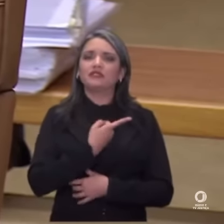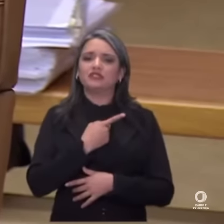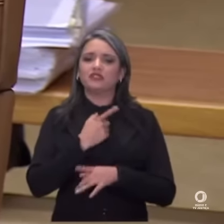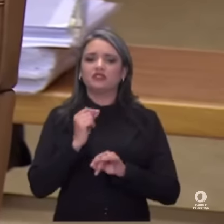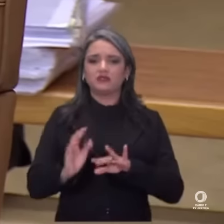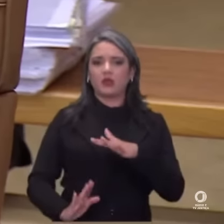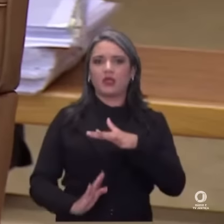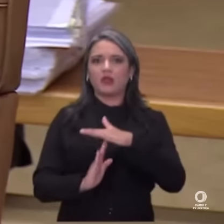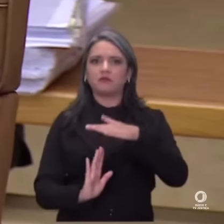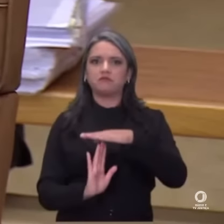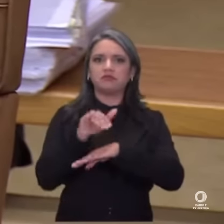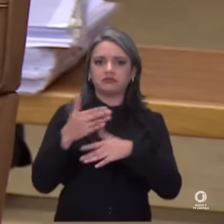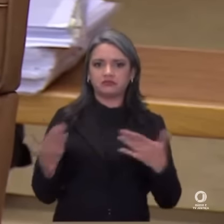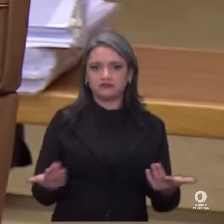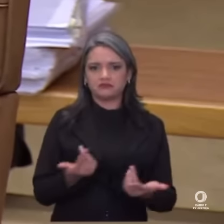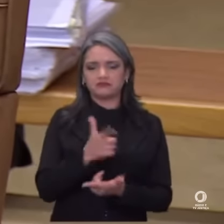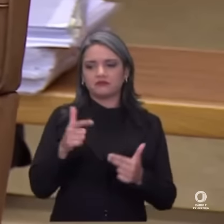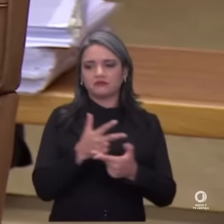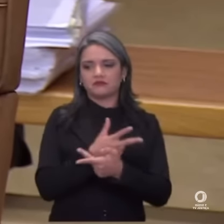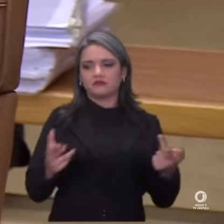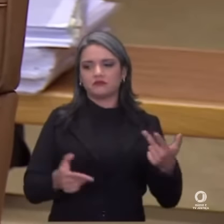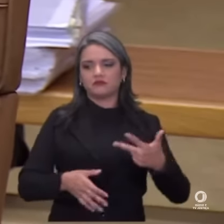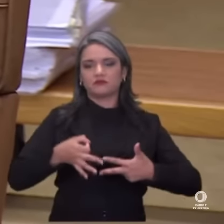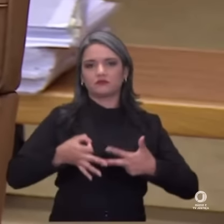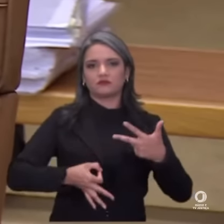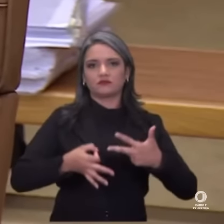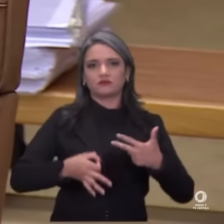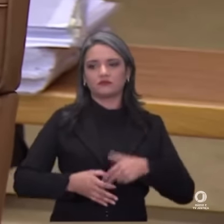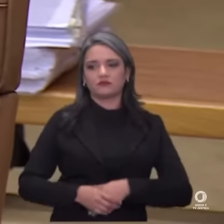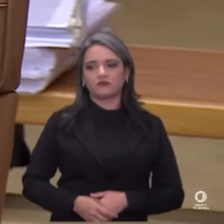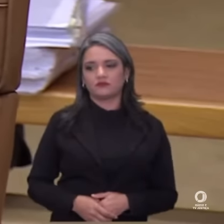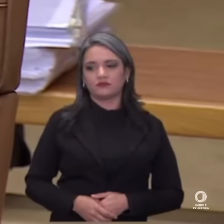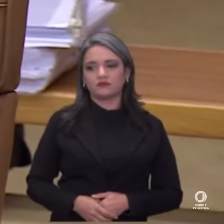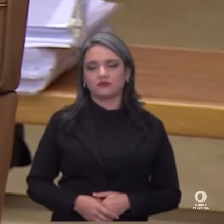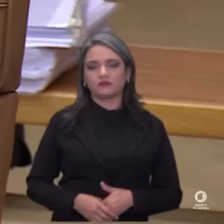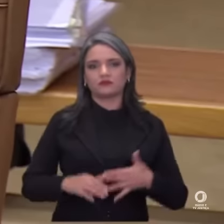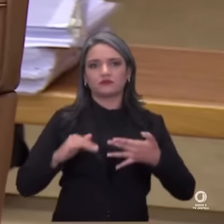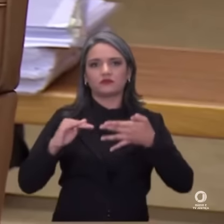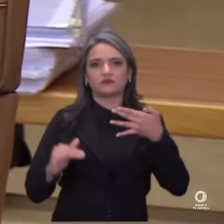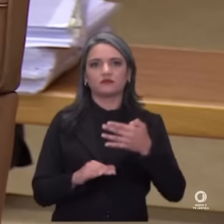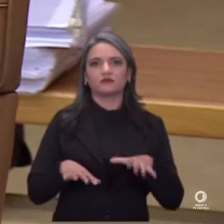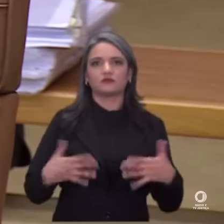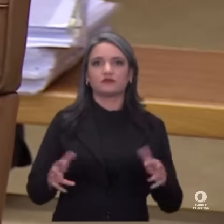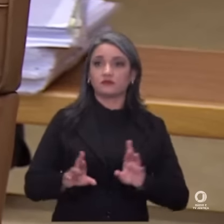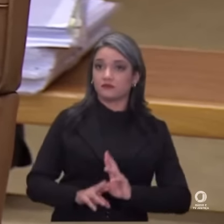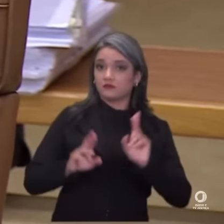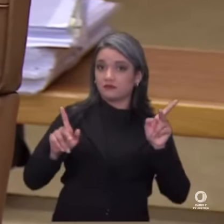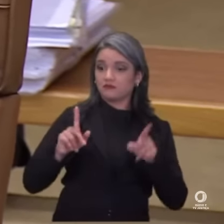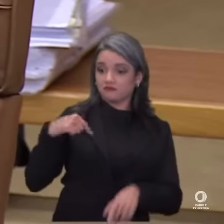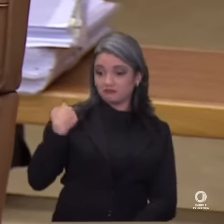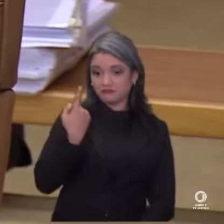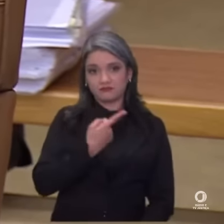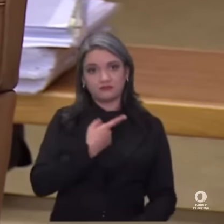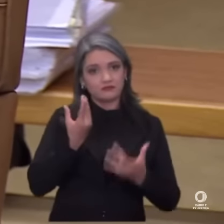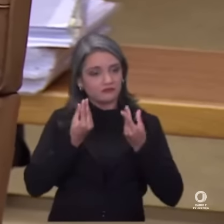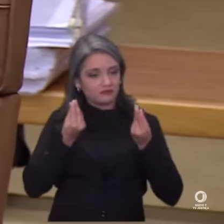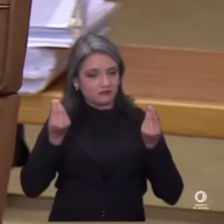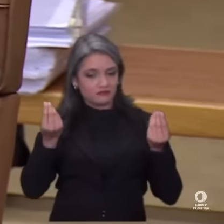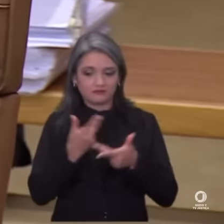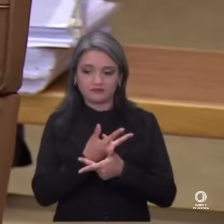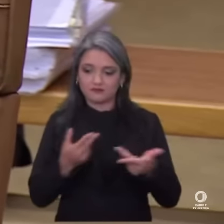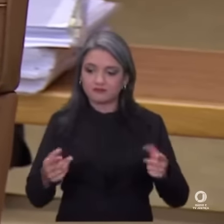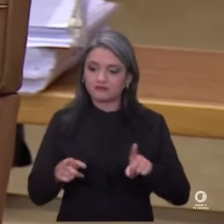outras instâncias do Poder Judiciário? É isso que diferencia a nossa subjetividade legítima e